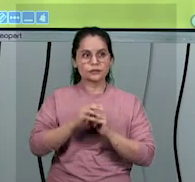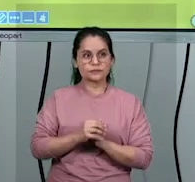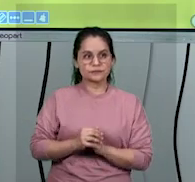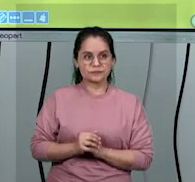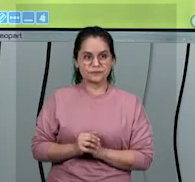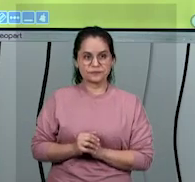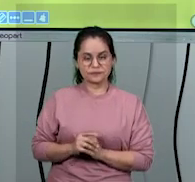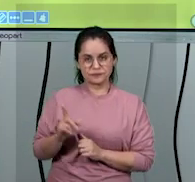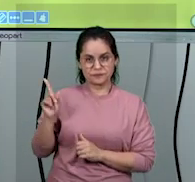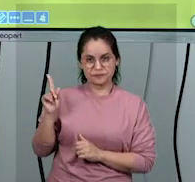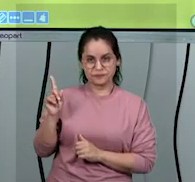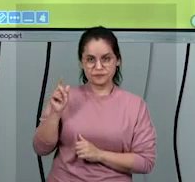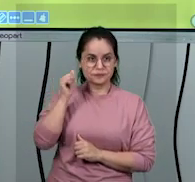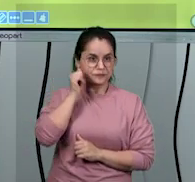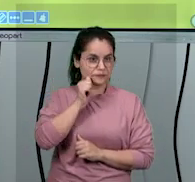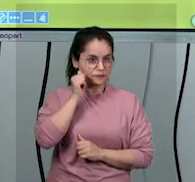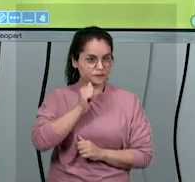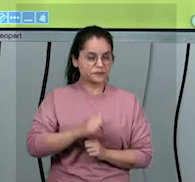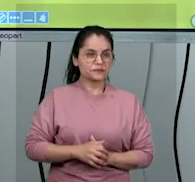é a feminina,